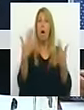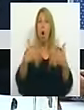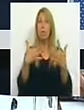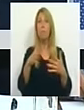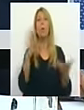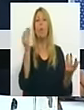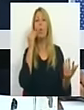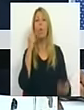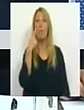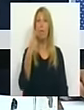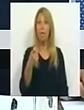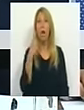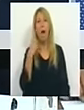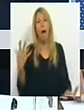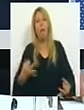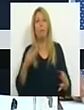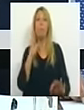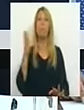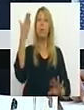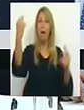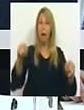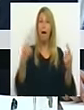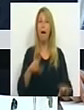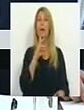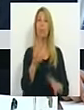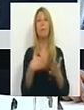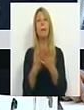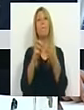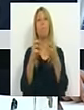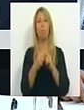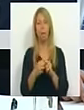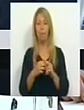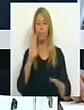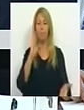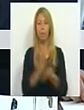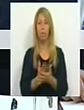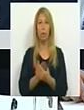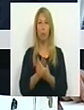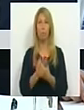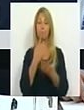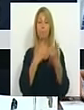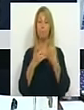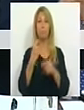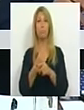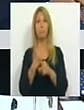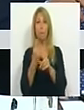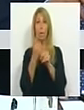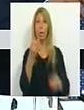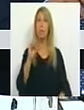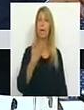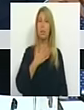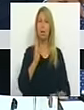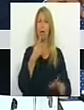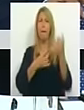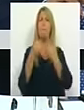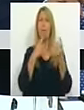se vai poder constatar que há uma prioridade na resposta a estes problemas? E por último, perguntar-lhe, até porque o PSD formulou um conjunto de